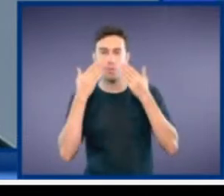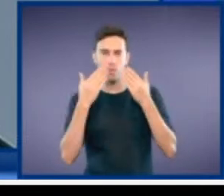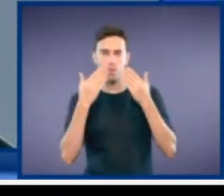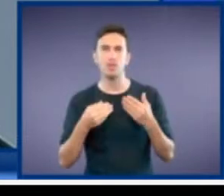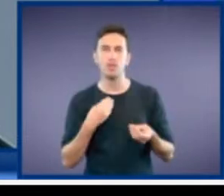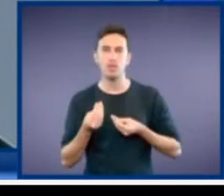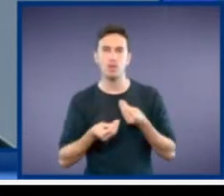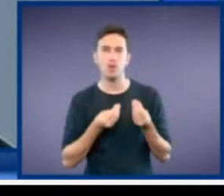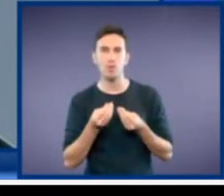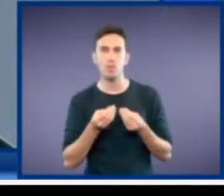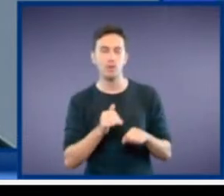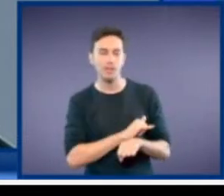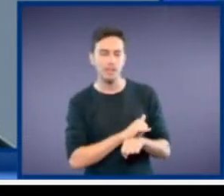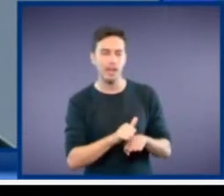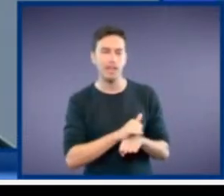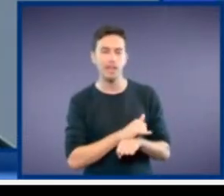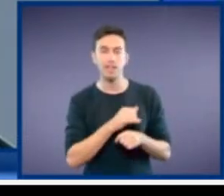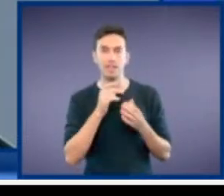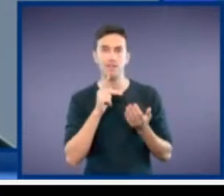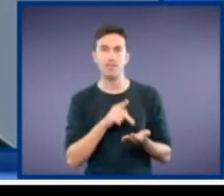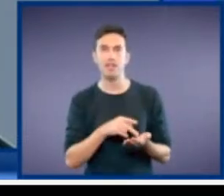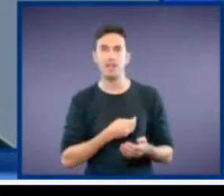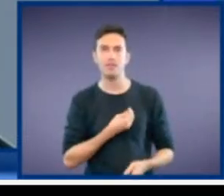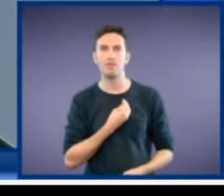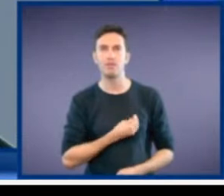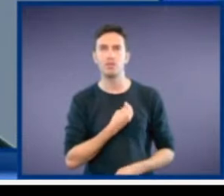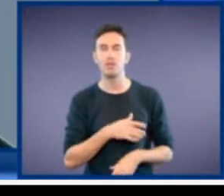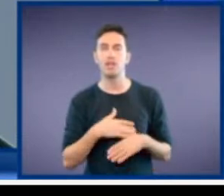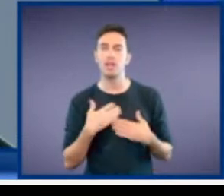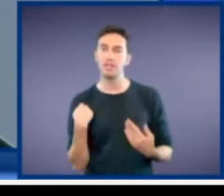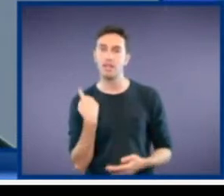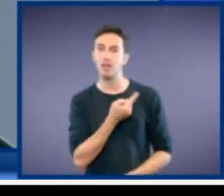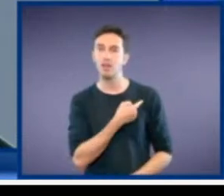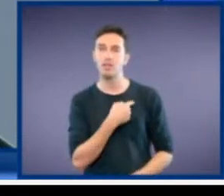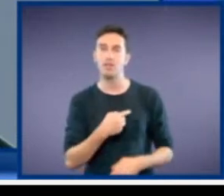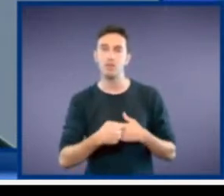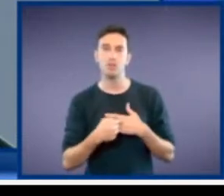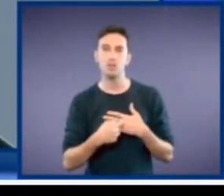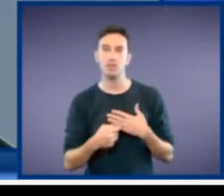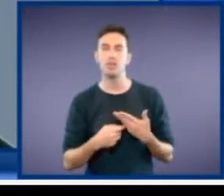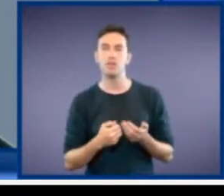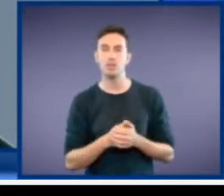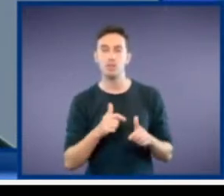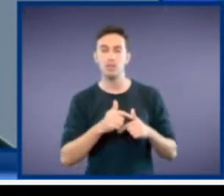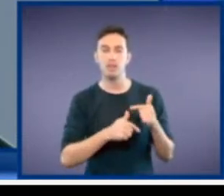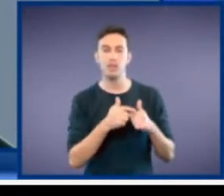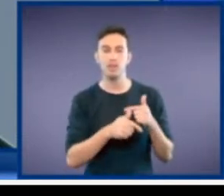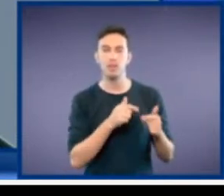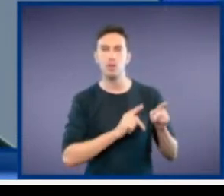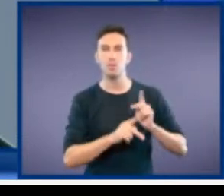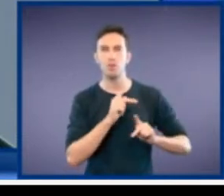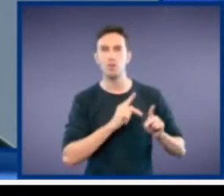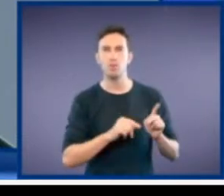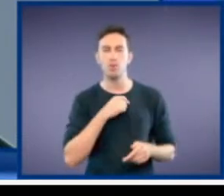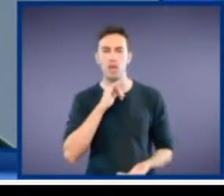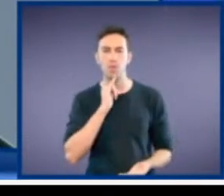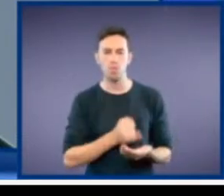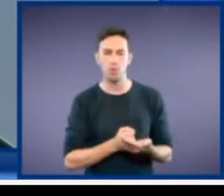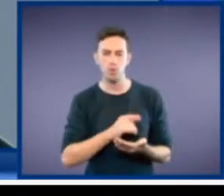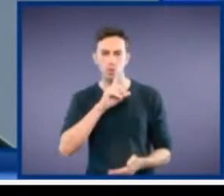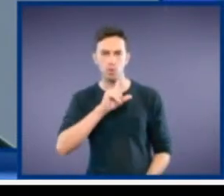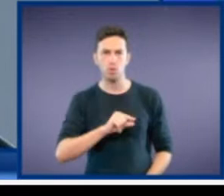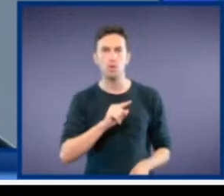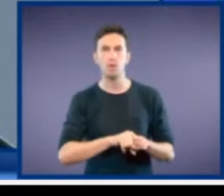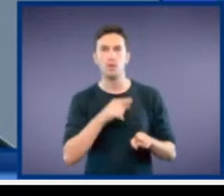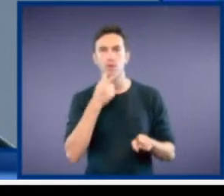políticas públicas para melhorar a vida do povo. Essa é a nossa função de servidor público, sem precisar aumentar impostos para isso. Parceria privada